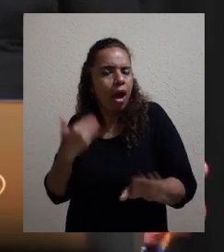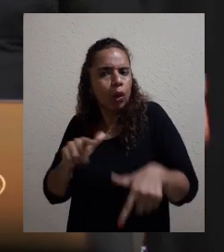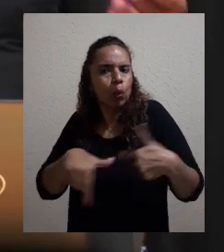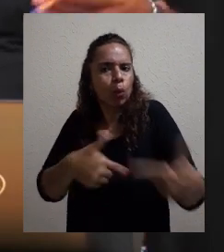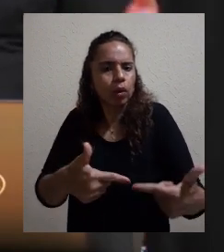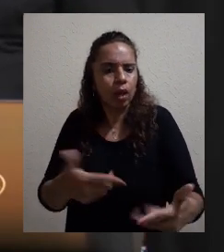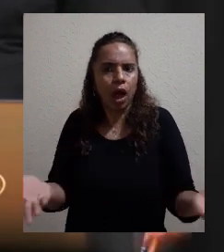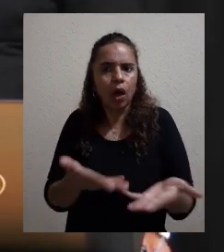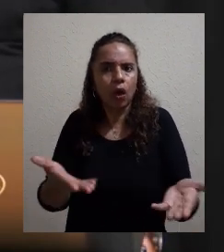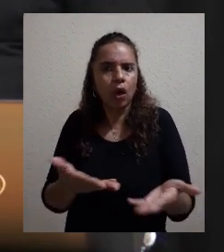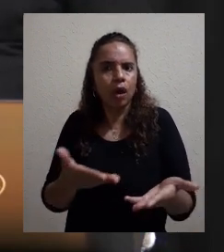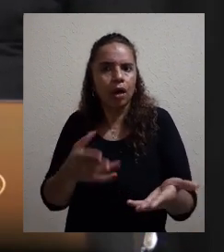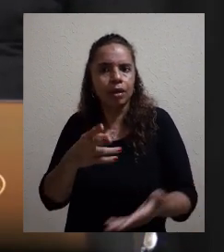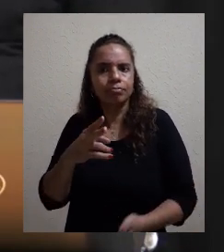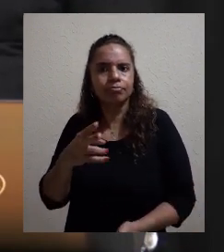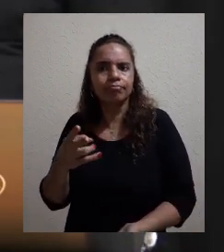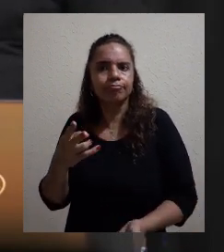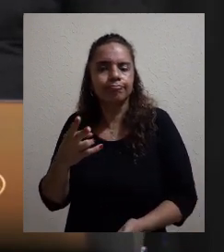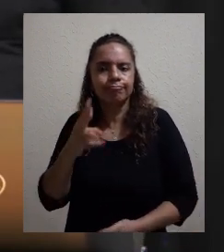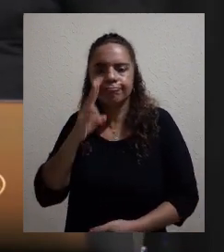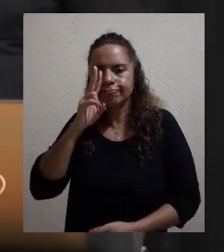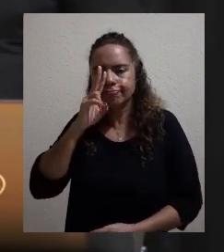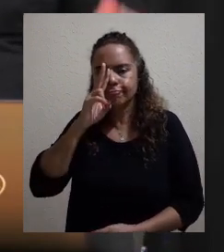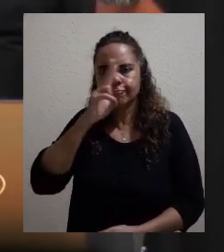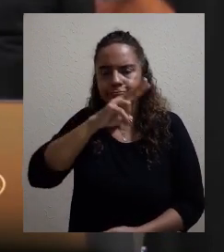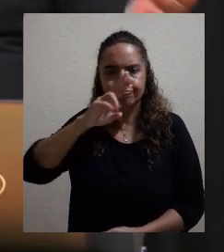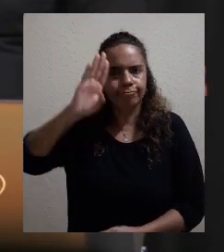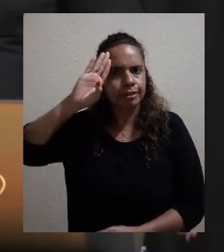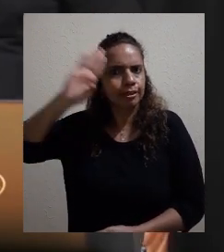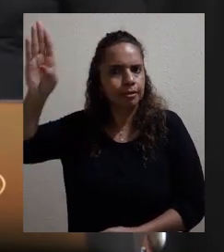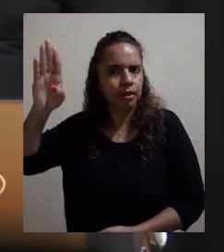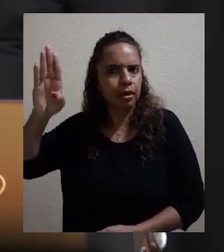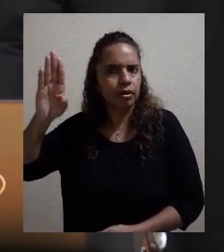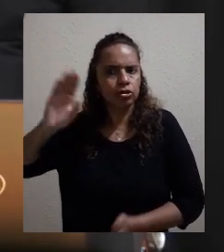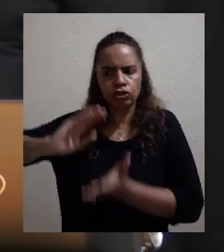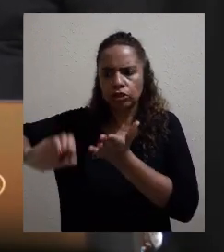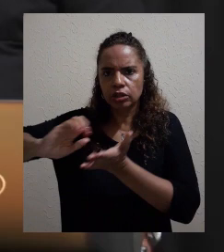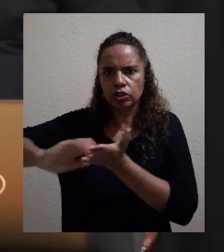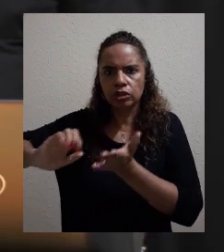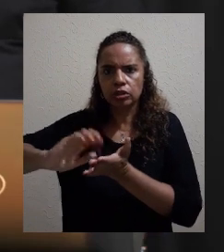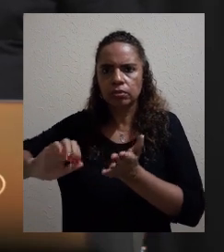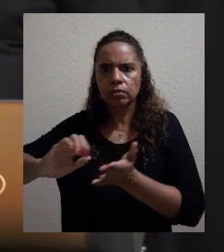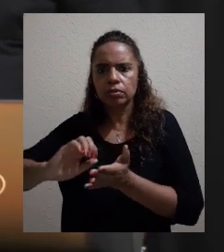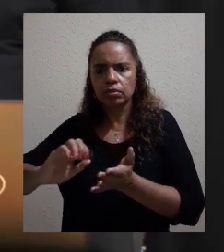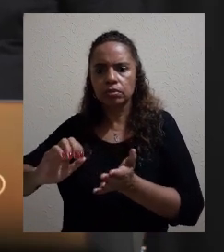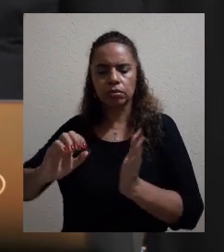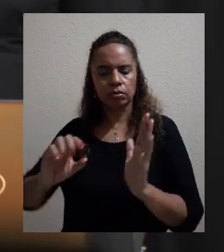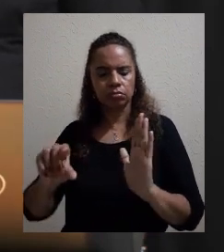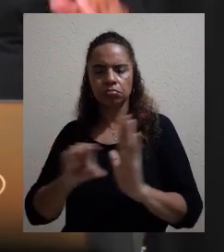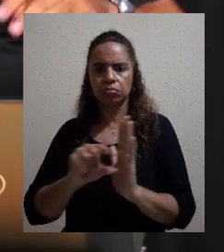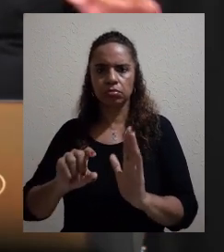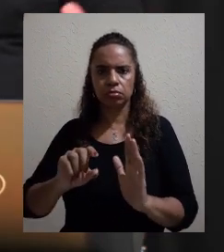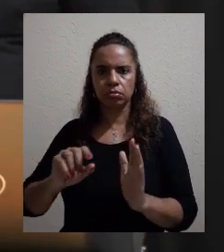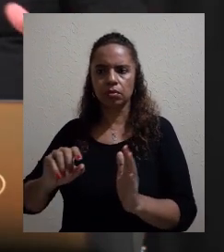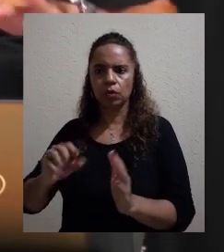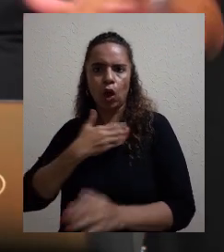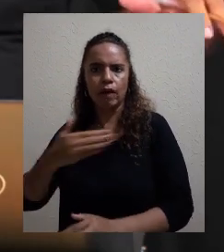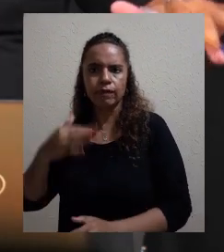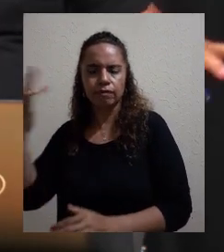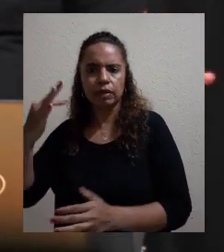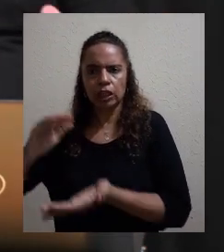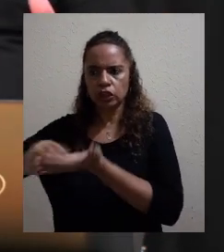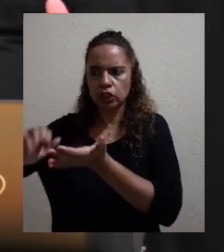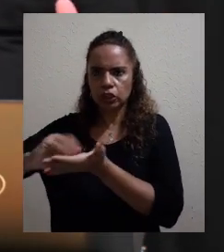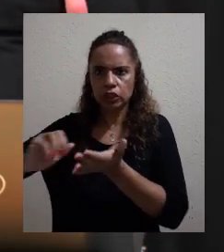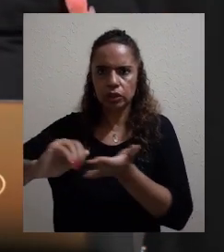pelo SUS hoje, né, é que a gente pede a revogação da Emenda Constitucional 95 e pede que tire de pauta todos